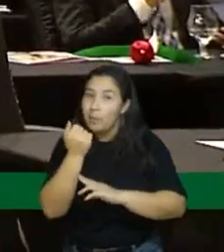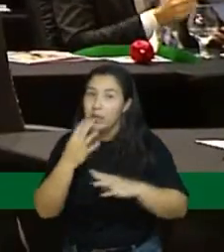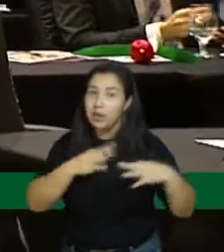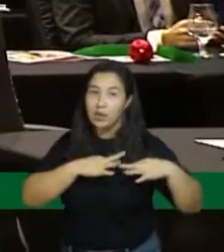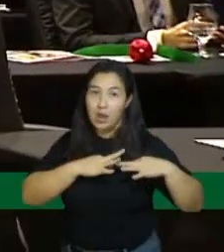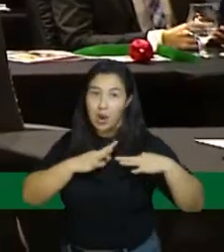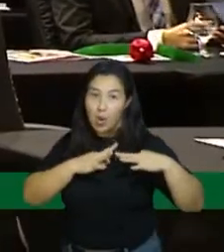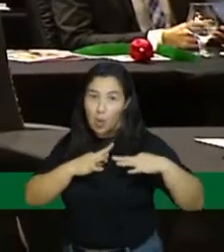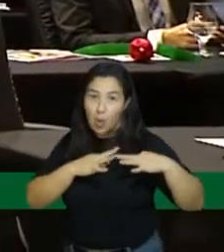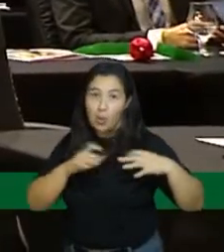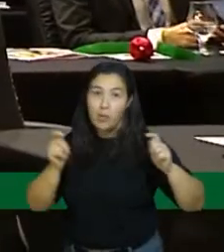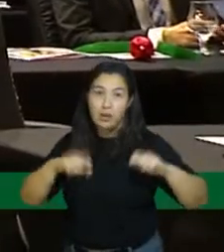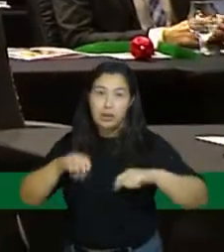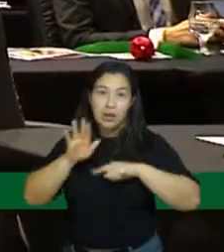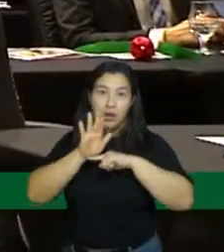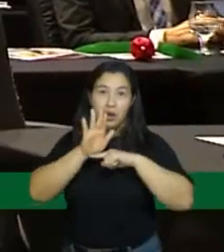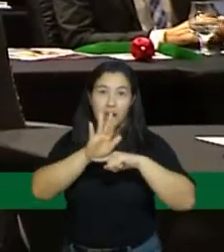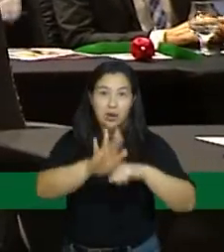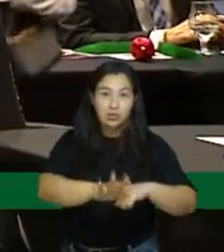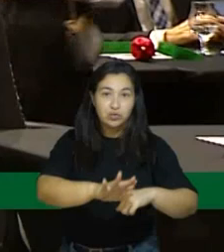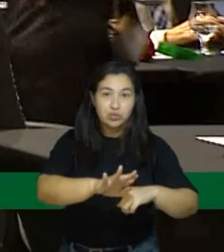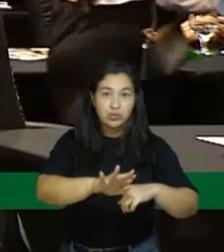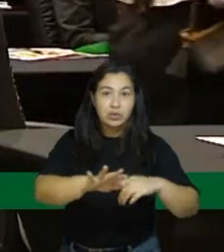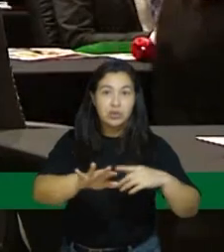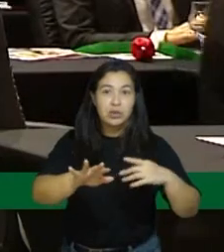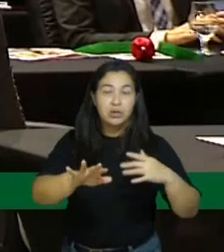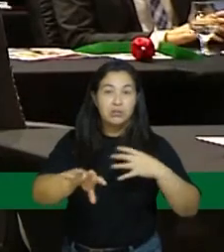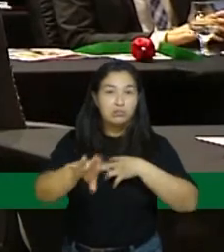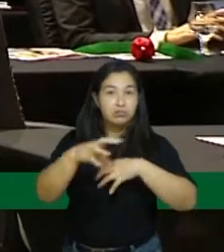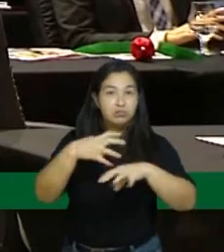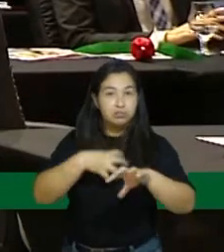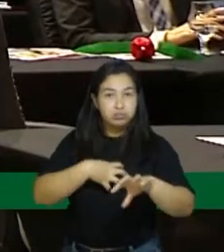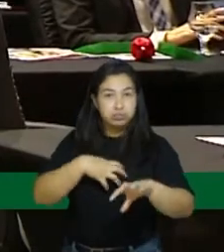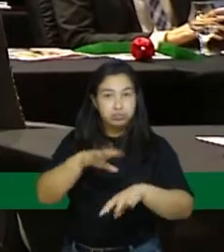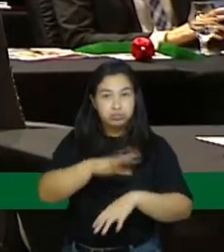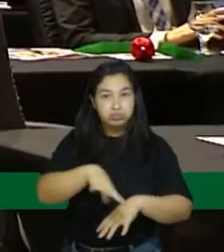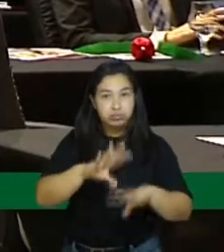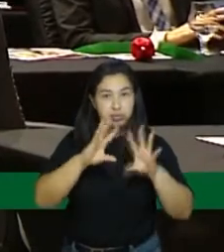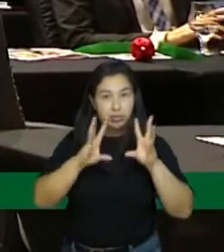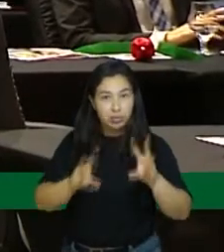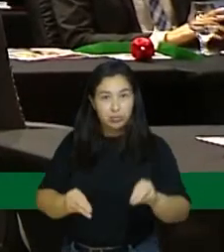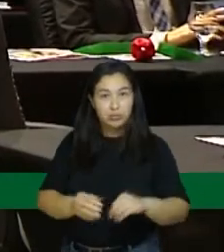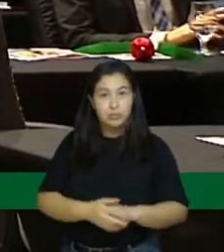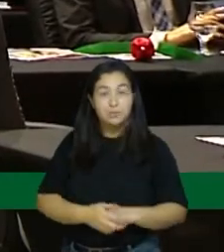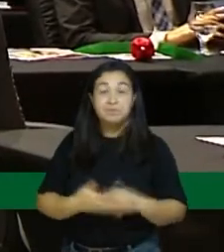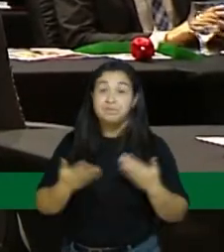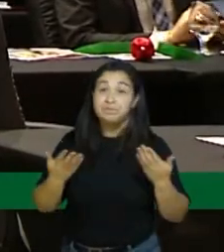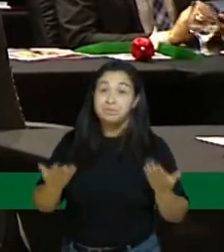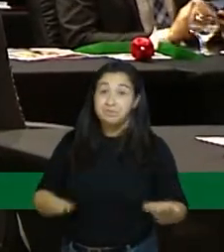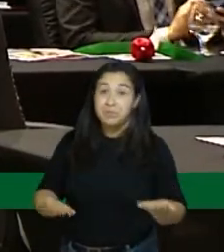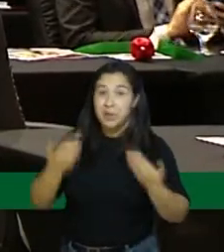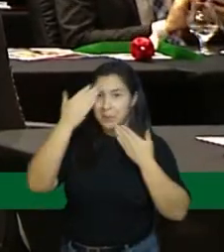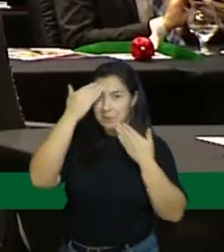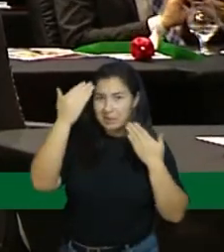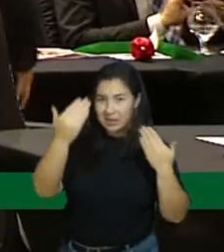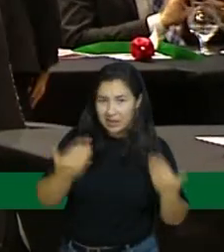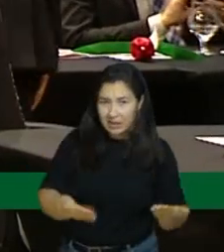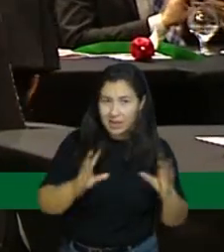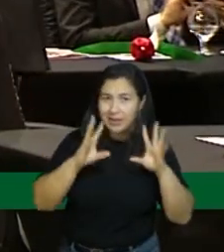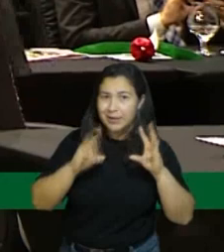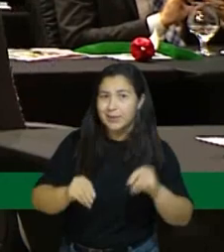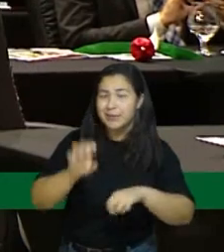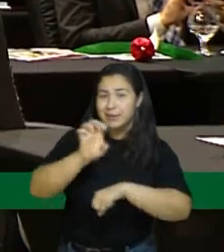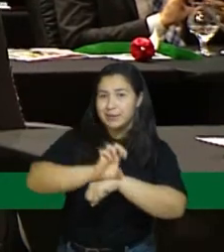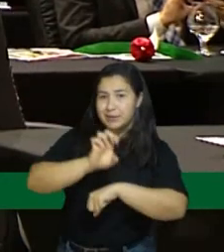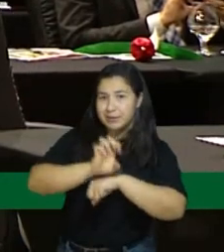em função da Solidariedade do Povo Catarinense e aos nossos irmãos do Rio Grande do Sul então fica aí o nosso Muito obrigado a Todo o estado e de uma